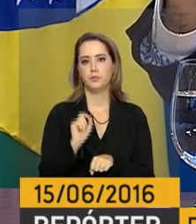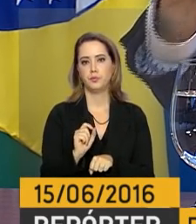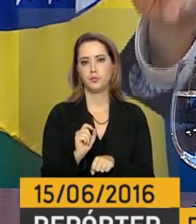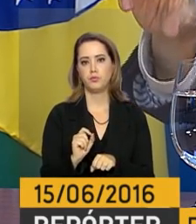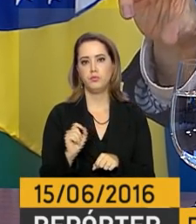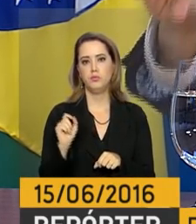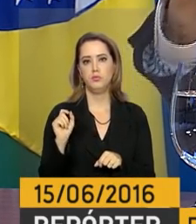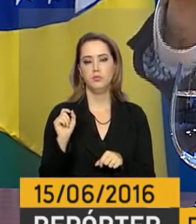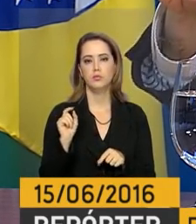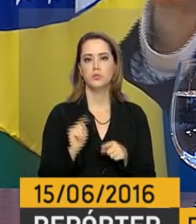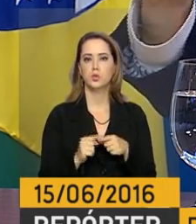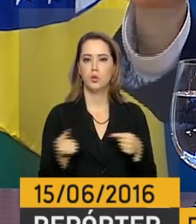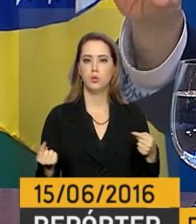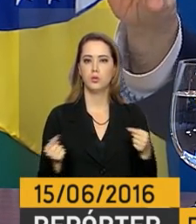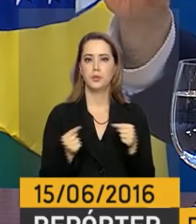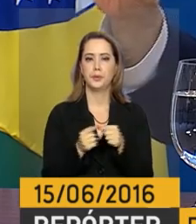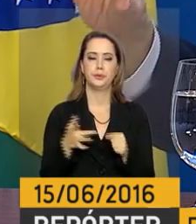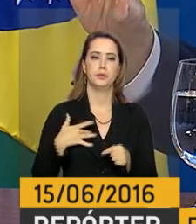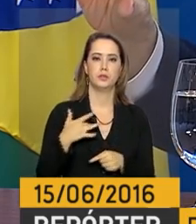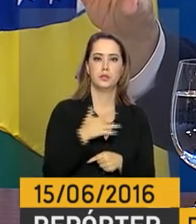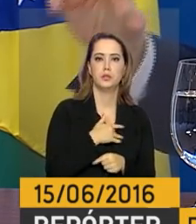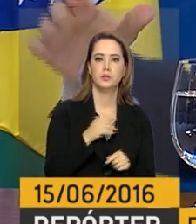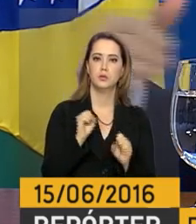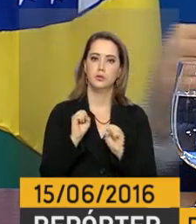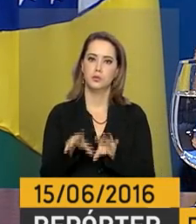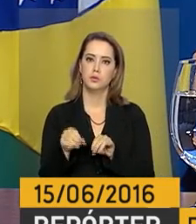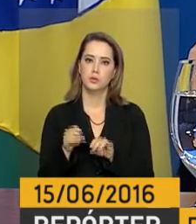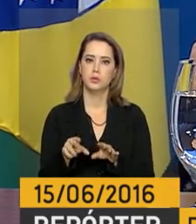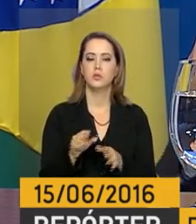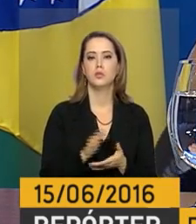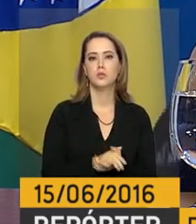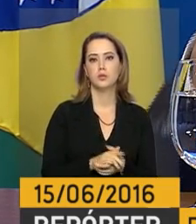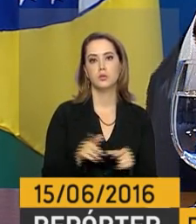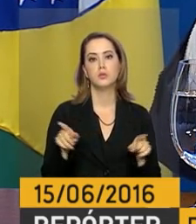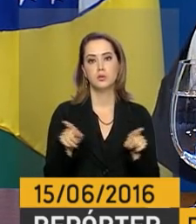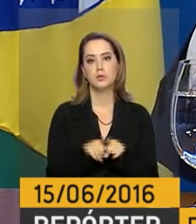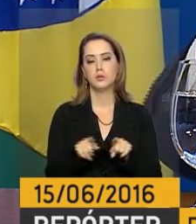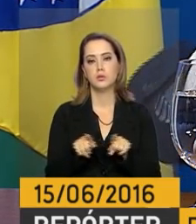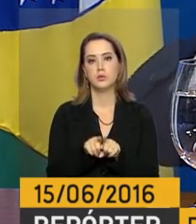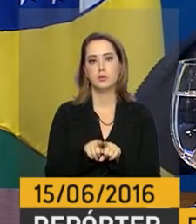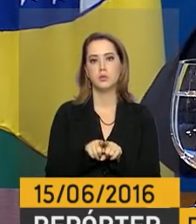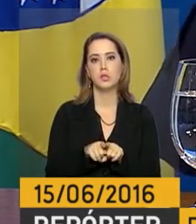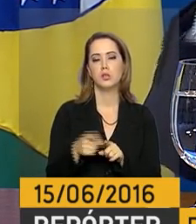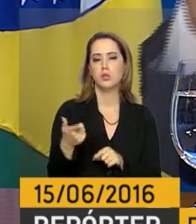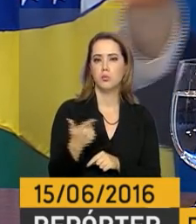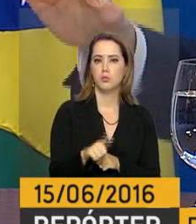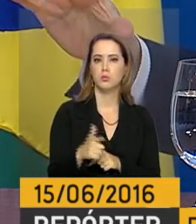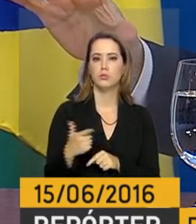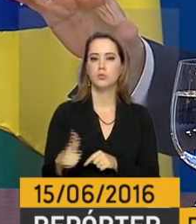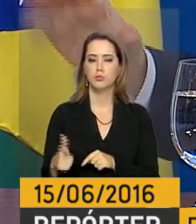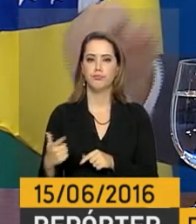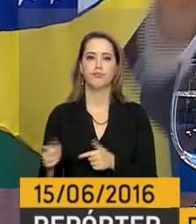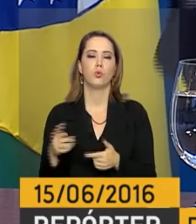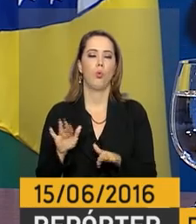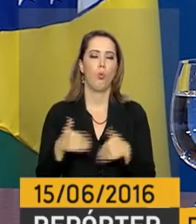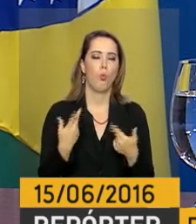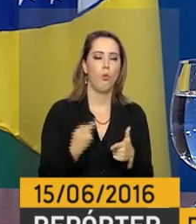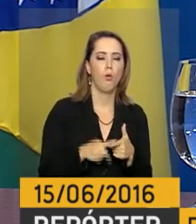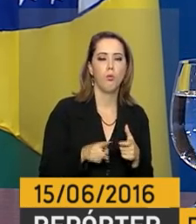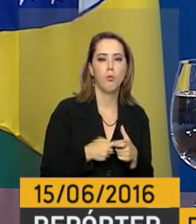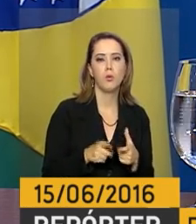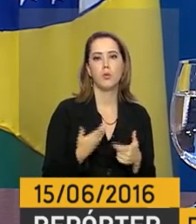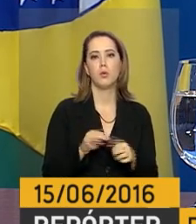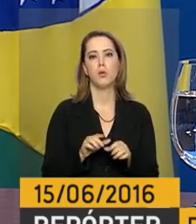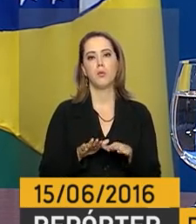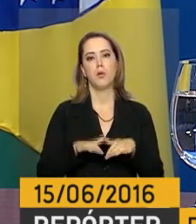os itens vinculados, saúde, educação e etc, e estabelecer as penalidades e e qual é a abrangência